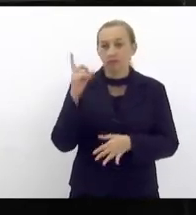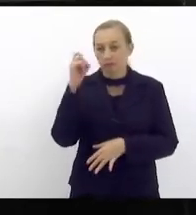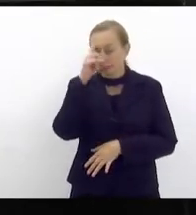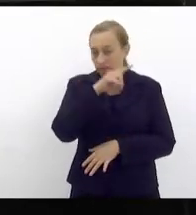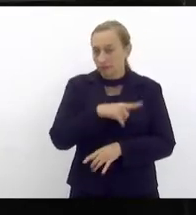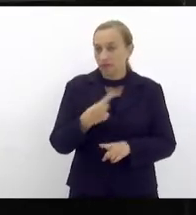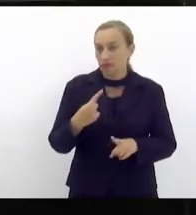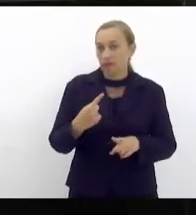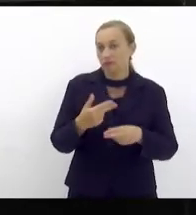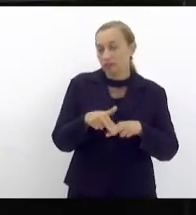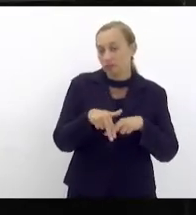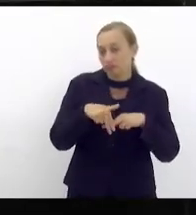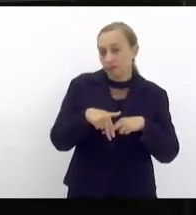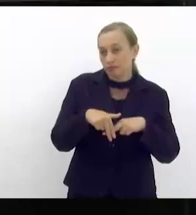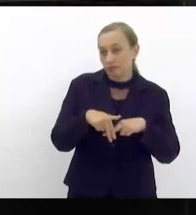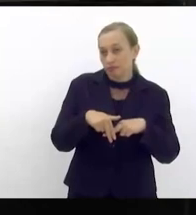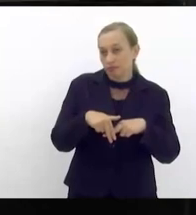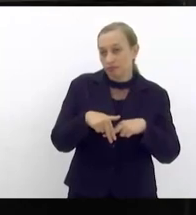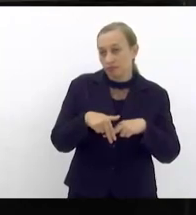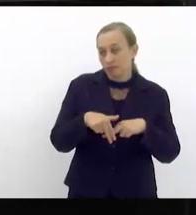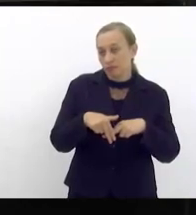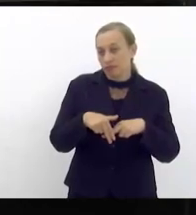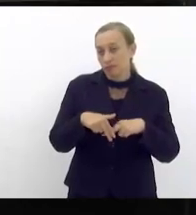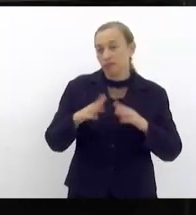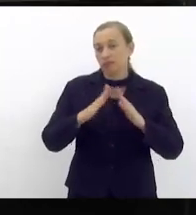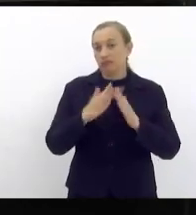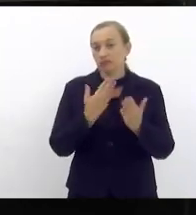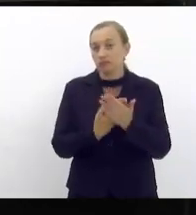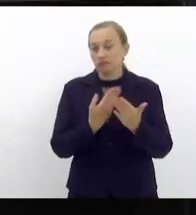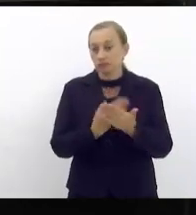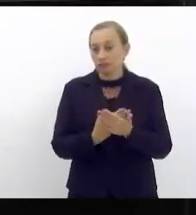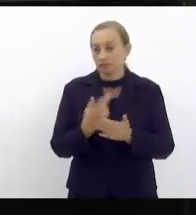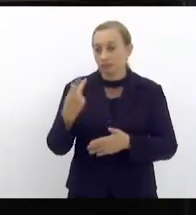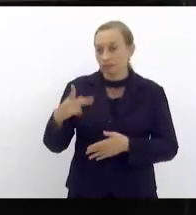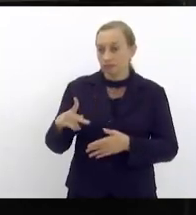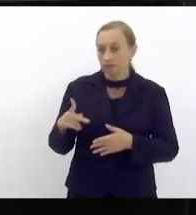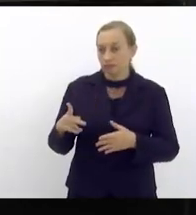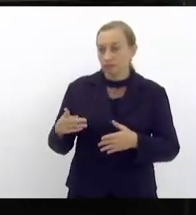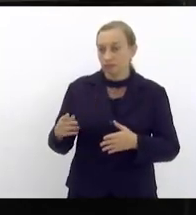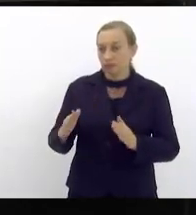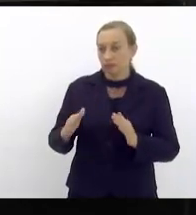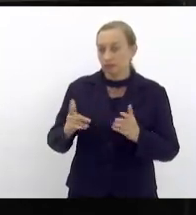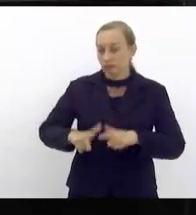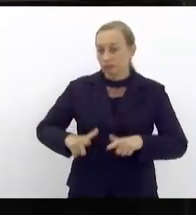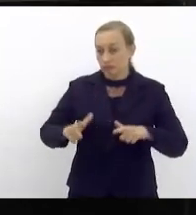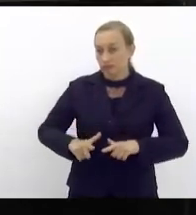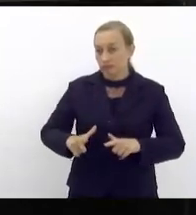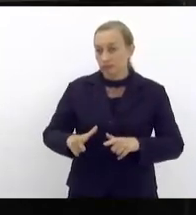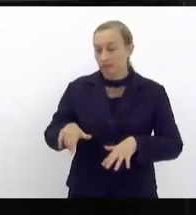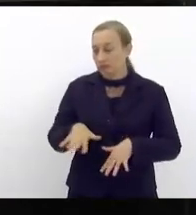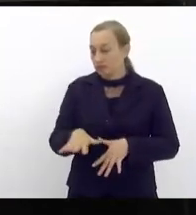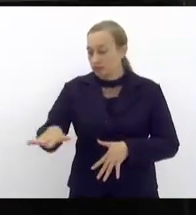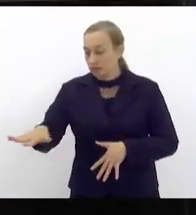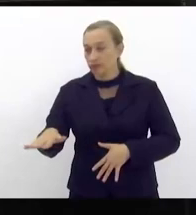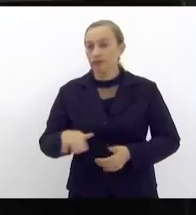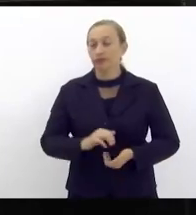por questão porque as escolas que elas acessam estão situadas em regiões de conflito